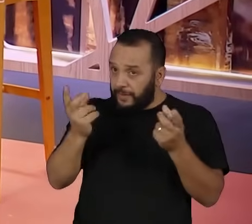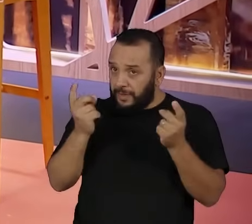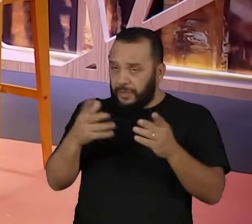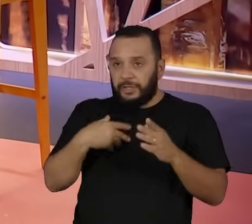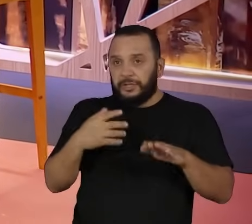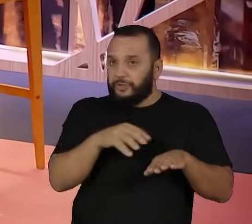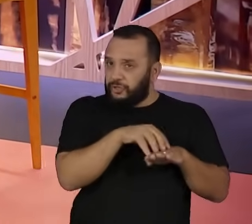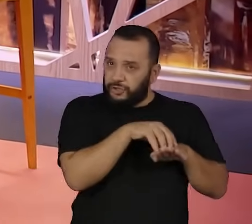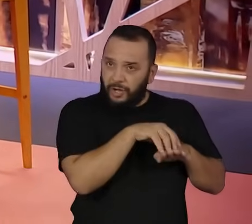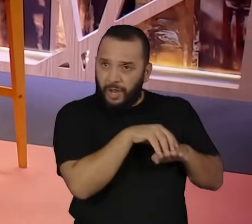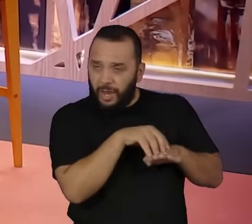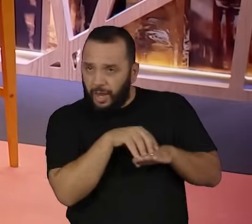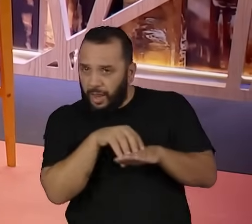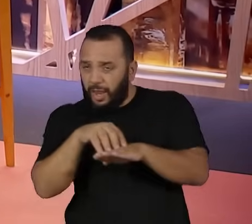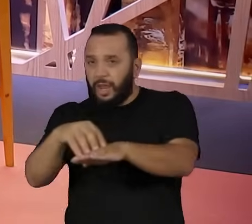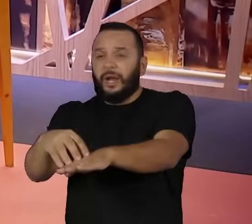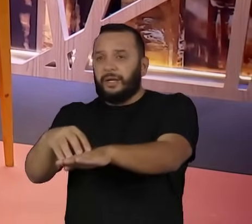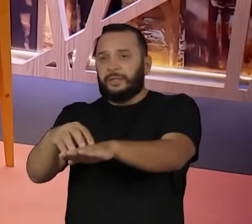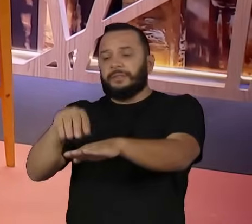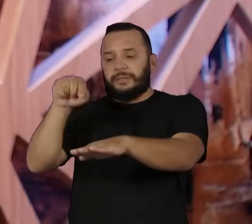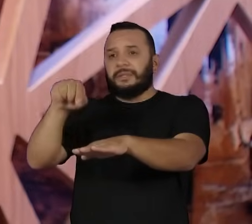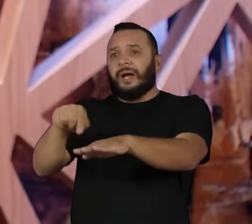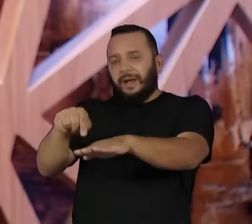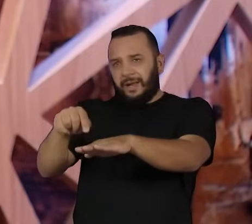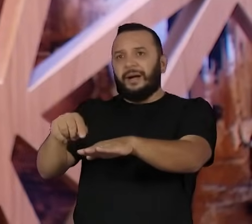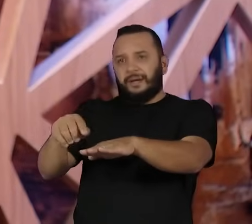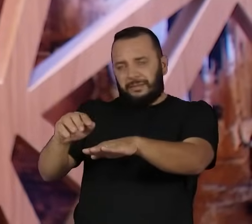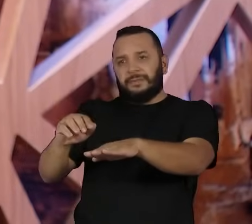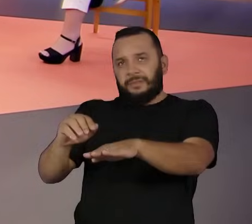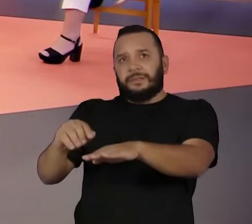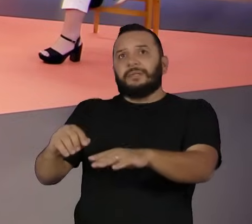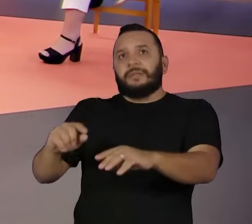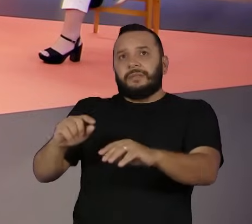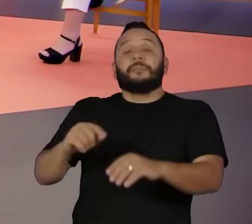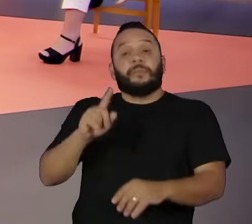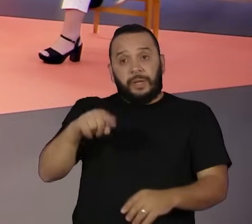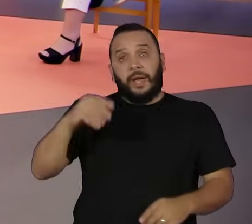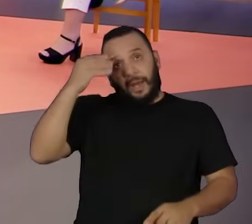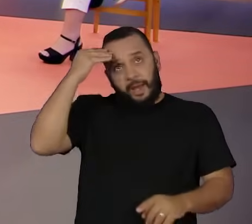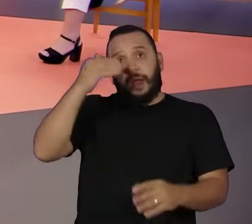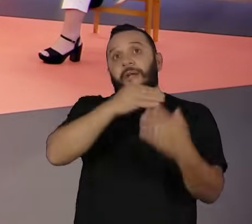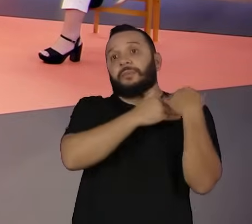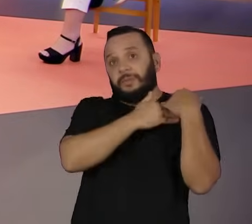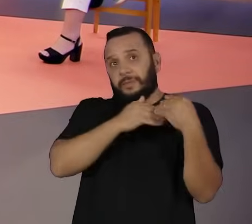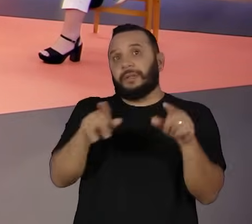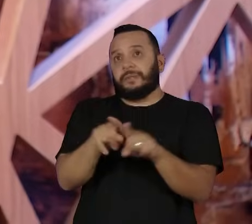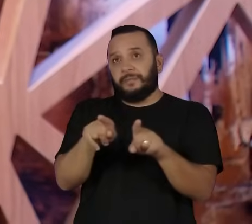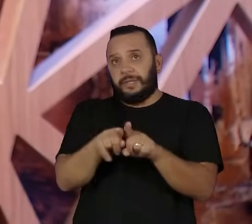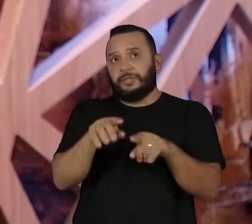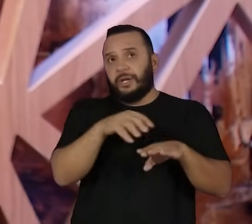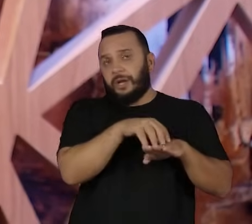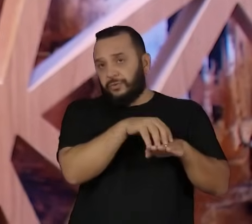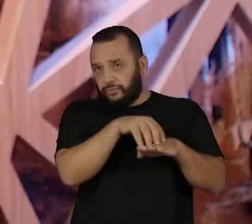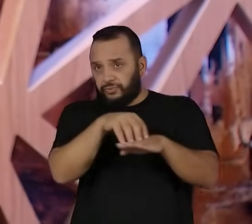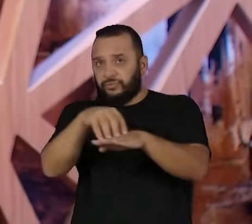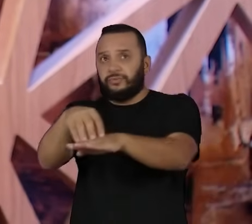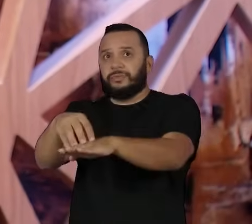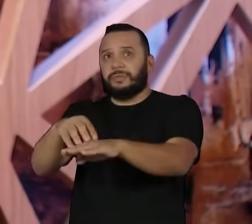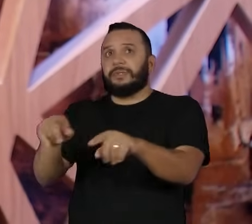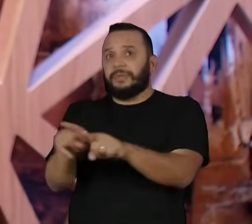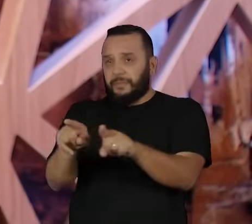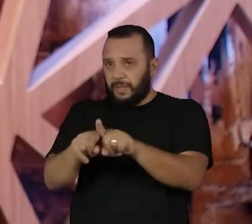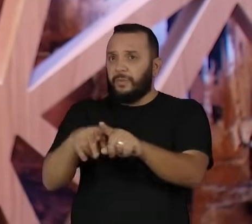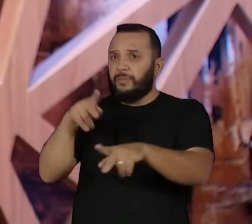toda uma estratégia de coleta. Porque é responsabilizada por isso também. Exato. Né? E a população